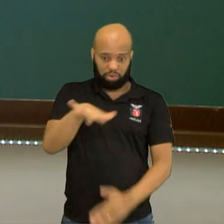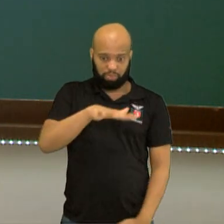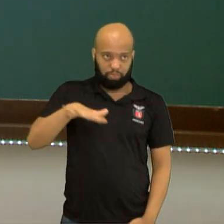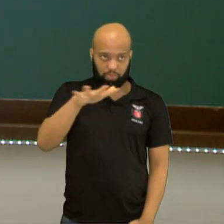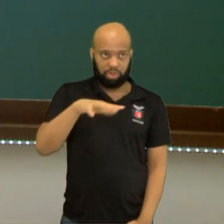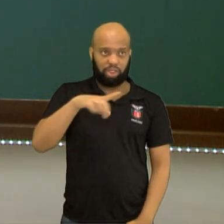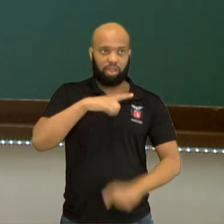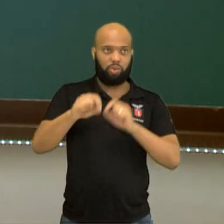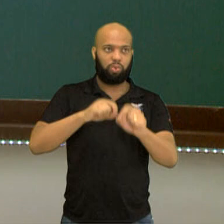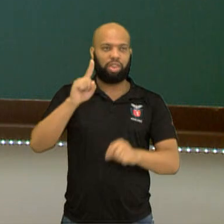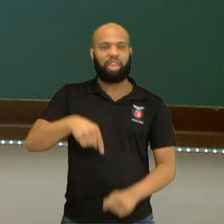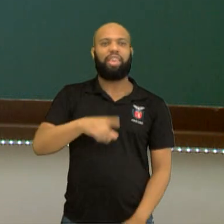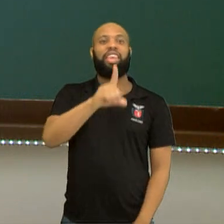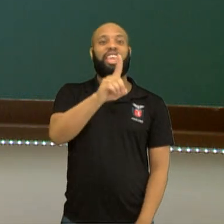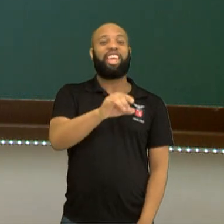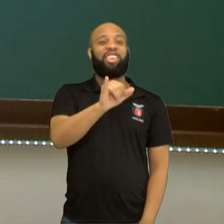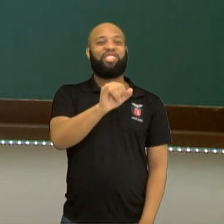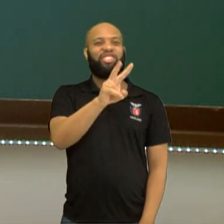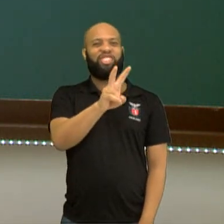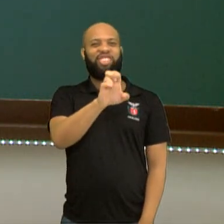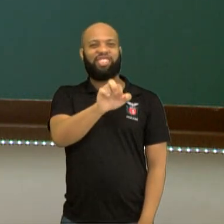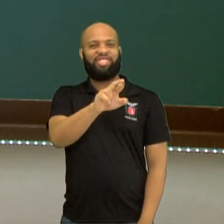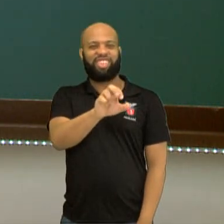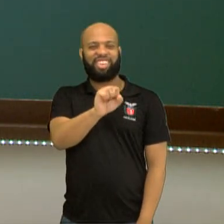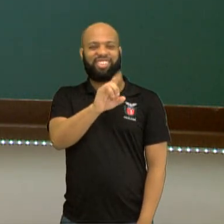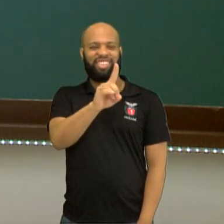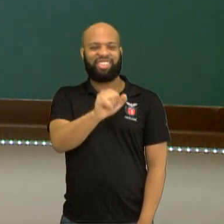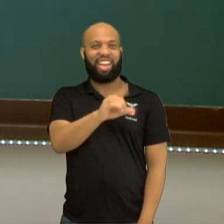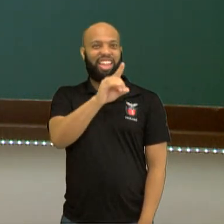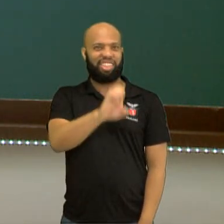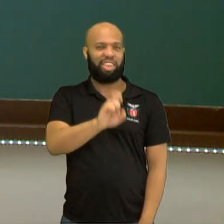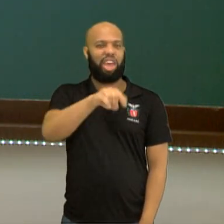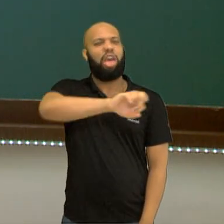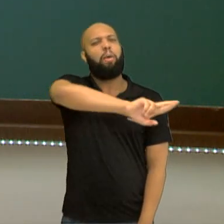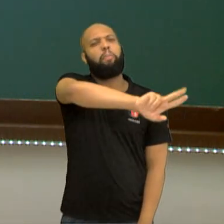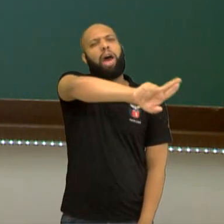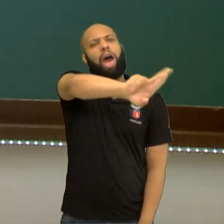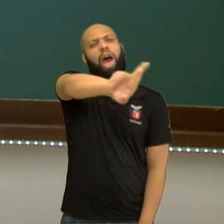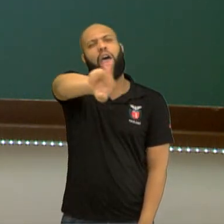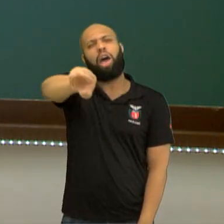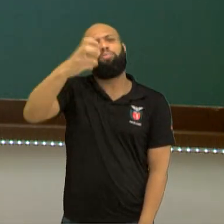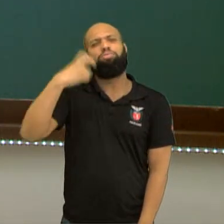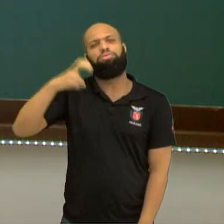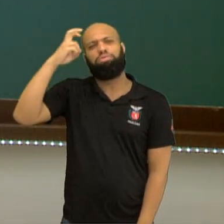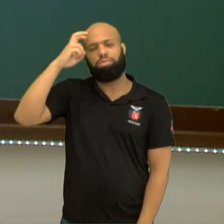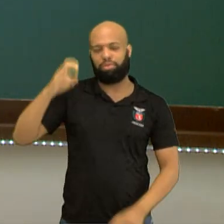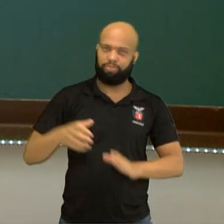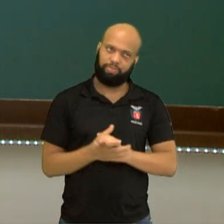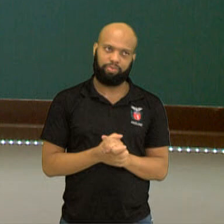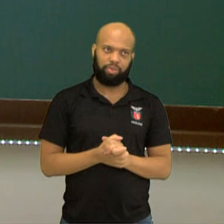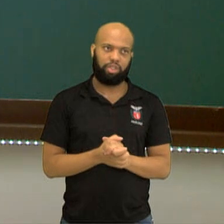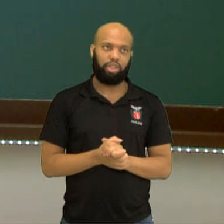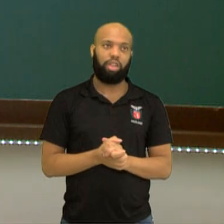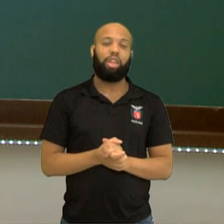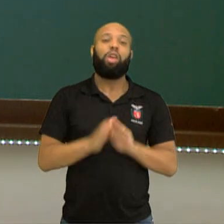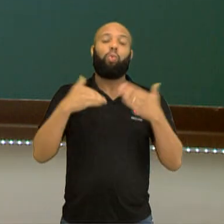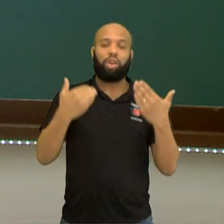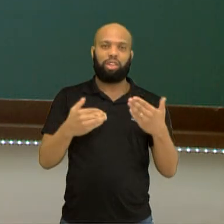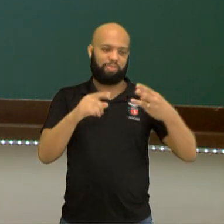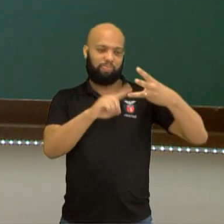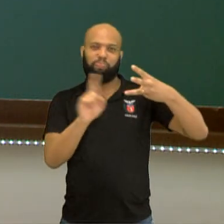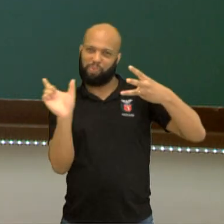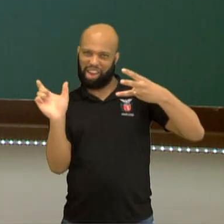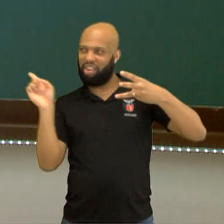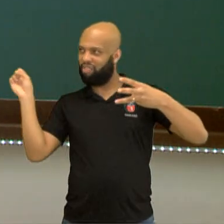uma diversidade de hábitos, de costumes, uma diversidade cultural. E aí a